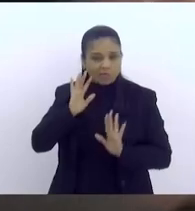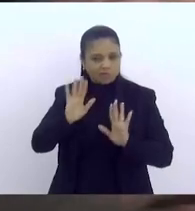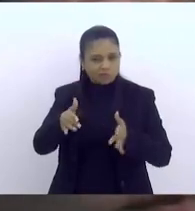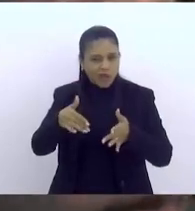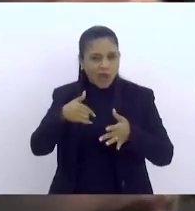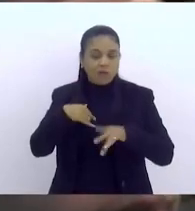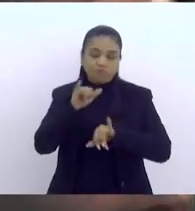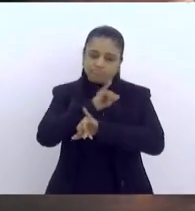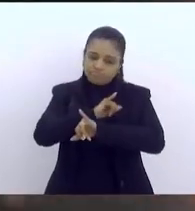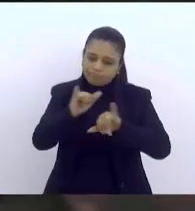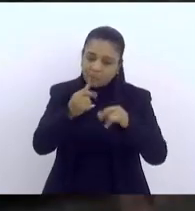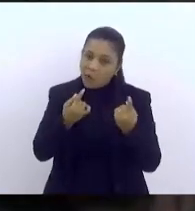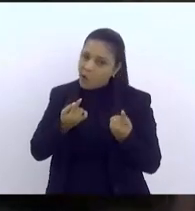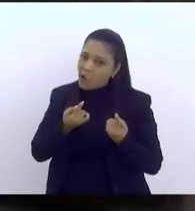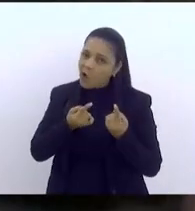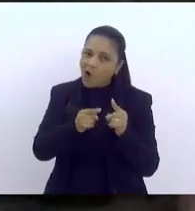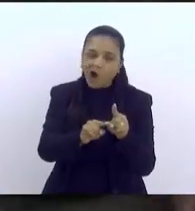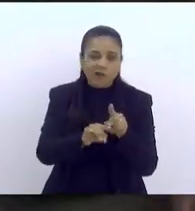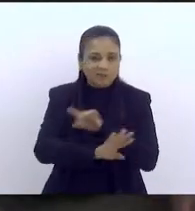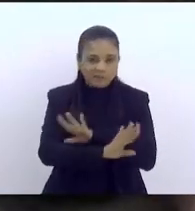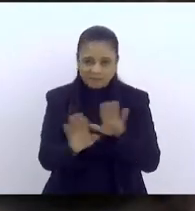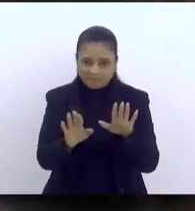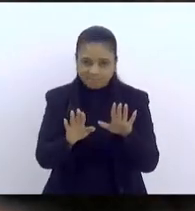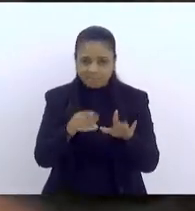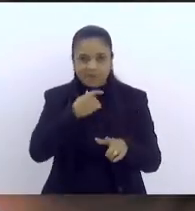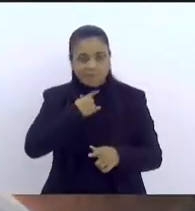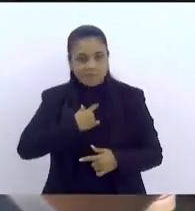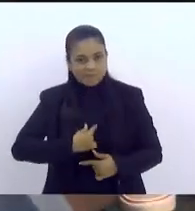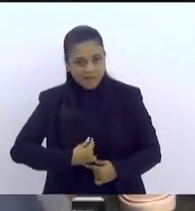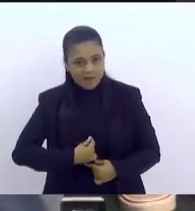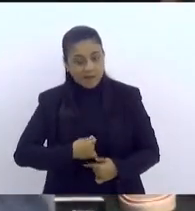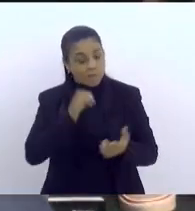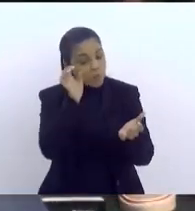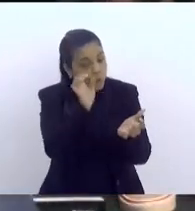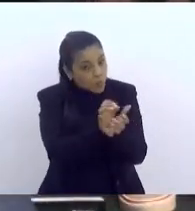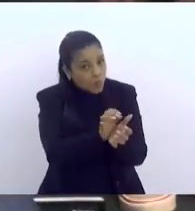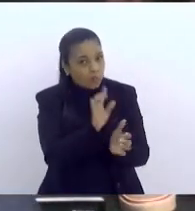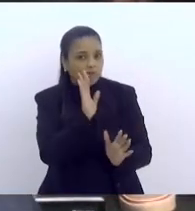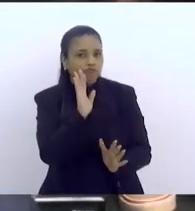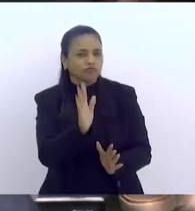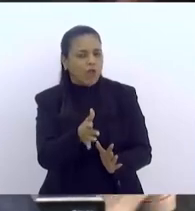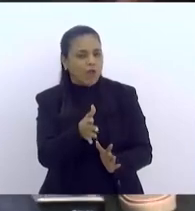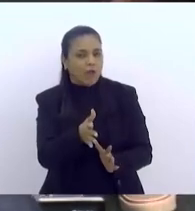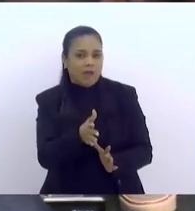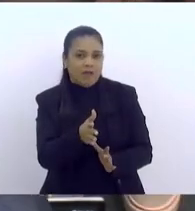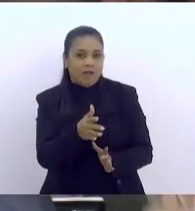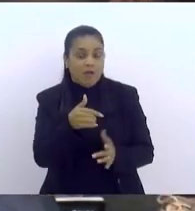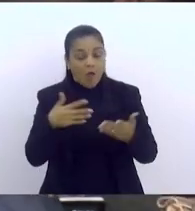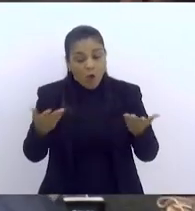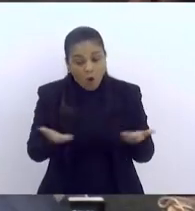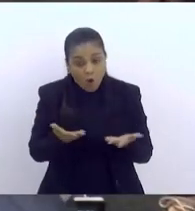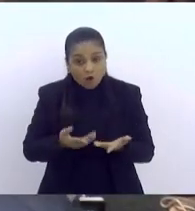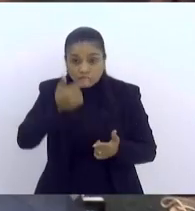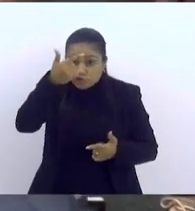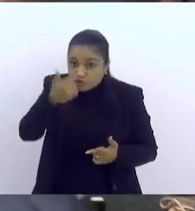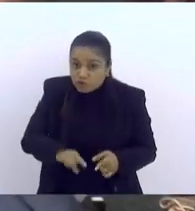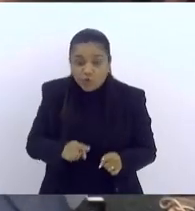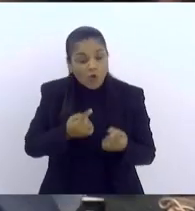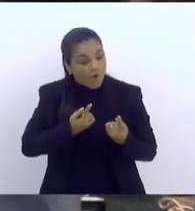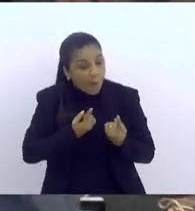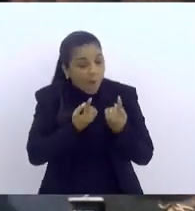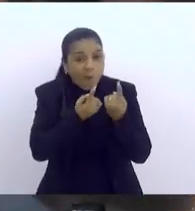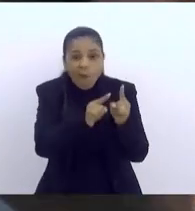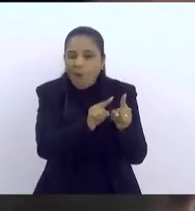manifestei contrariamente a esta medalha para este grupo. Hoje, eu me manifesto